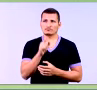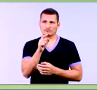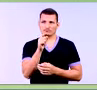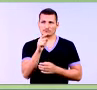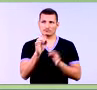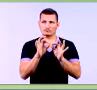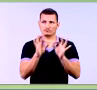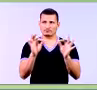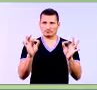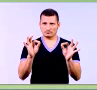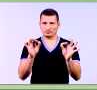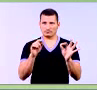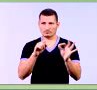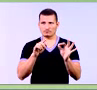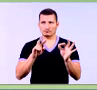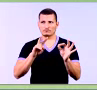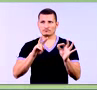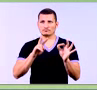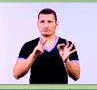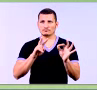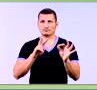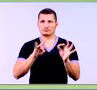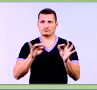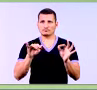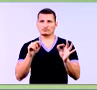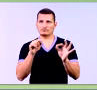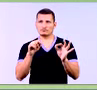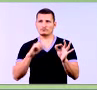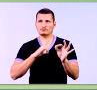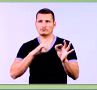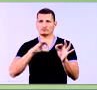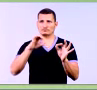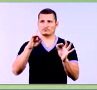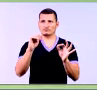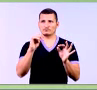elemento, ele vai receber dados.